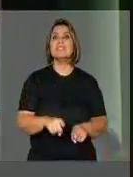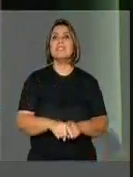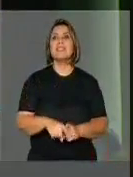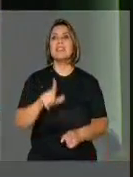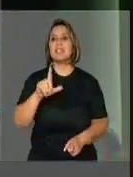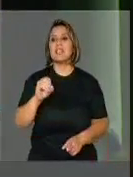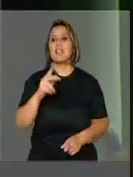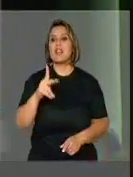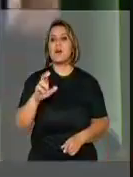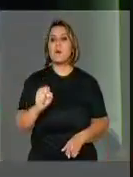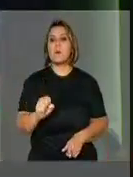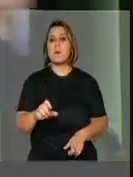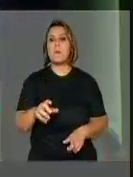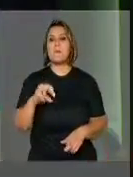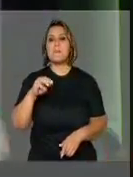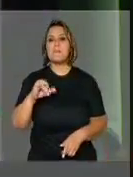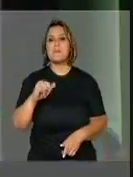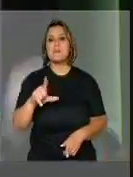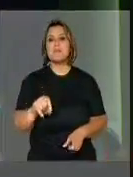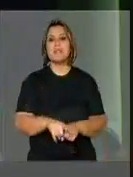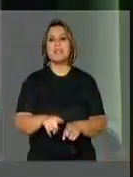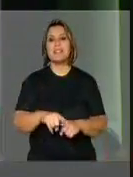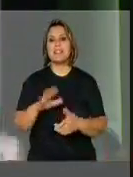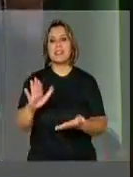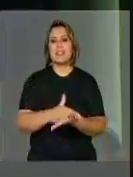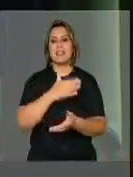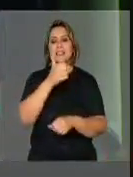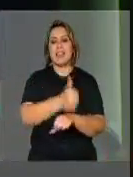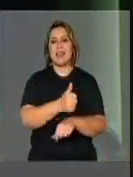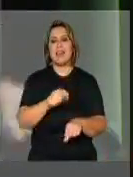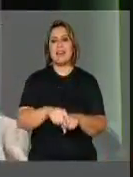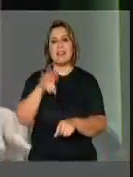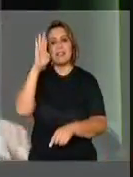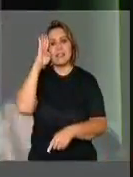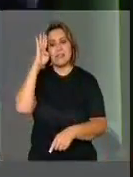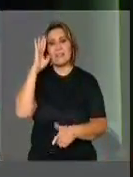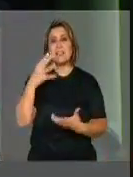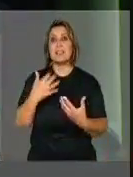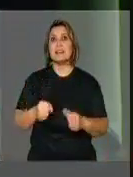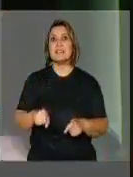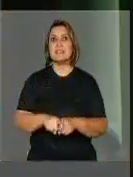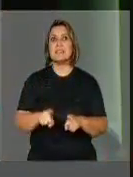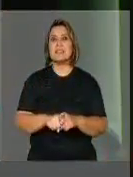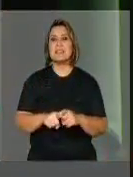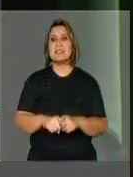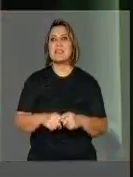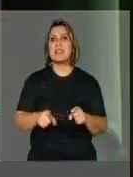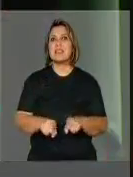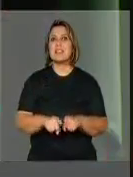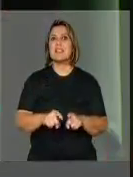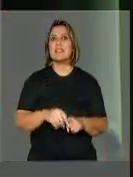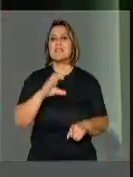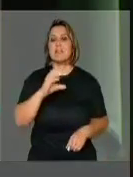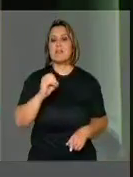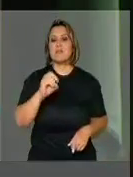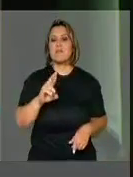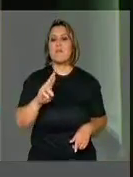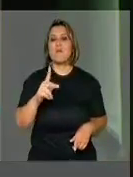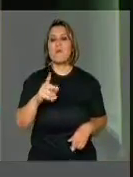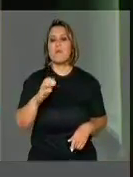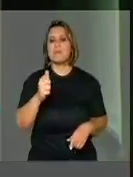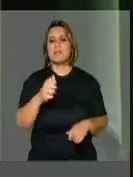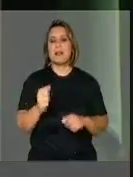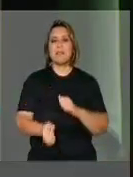do combate à corrupção e aceitar um processo oficial e corrupto de destruição do patrimônio,